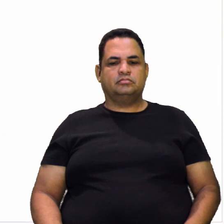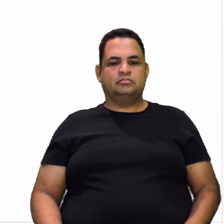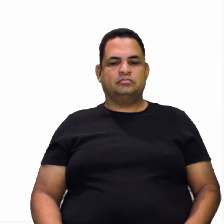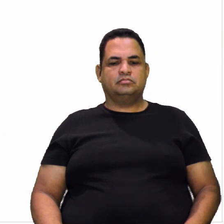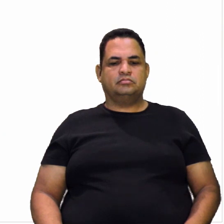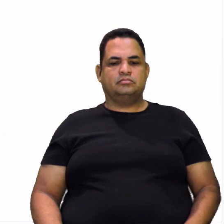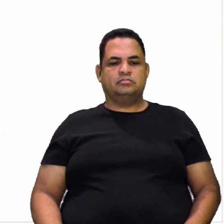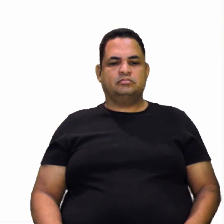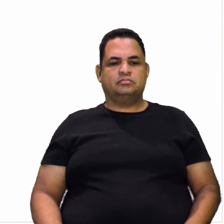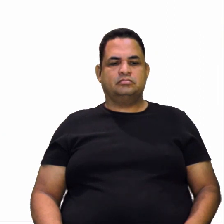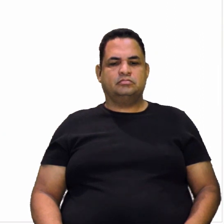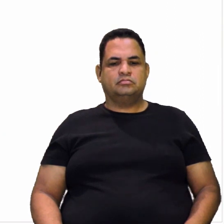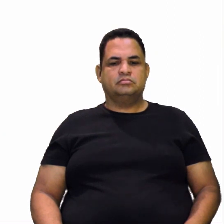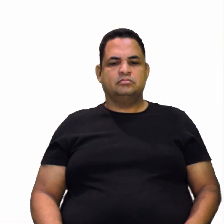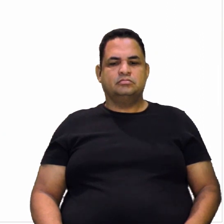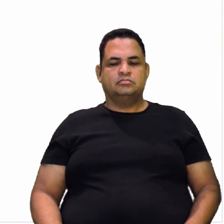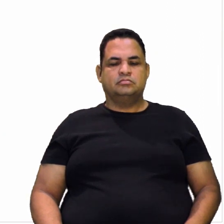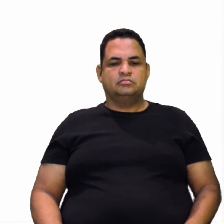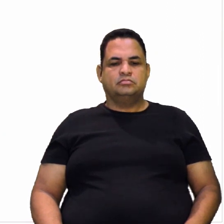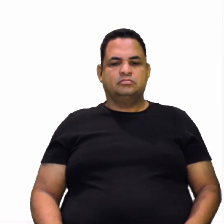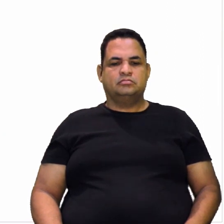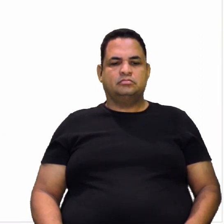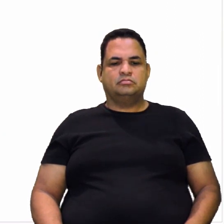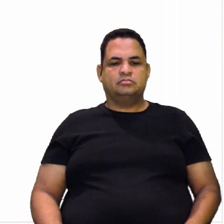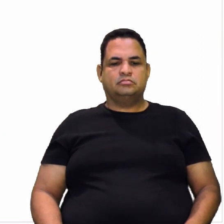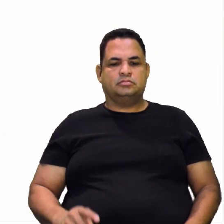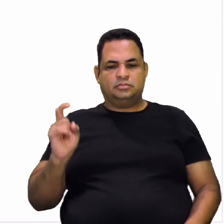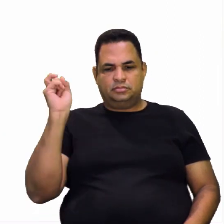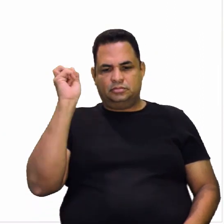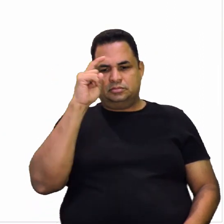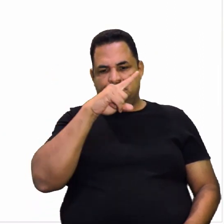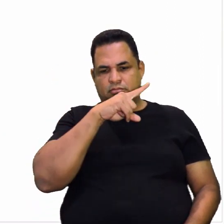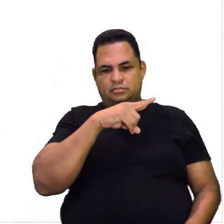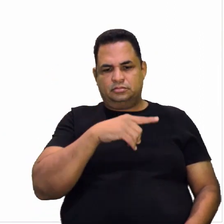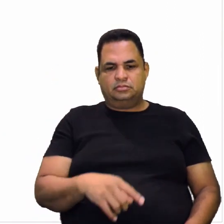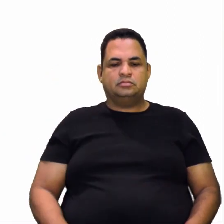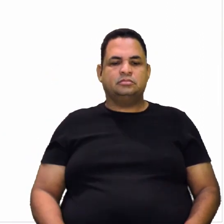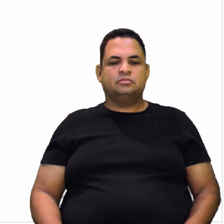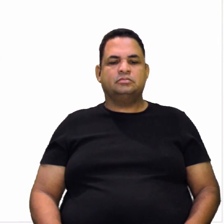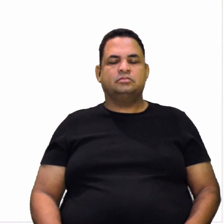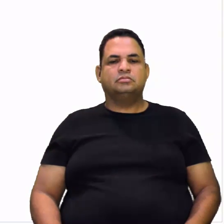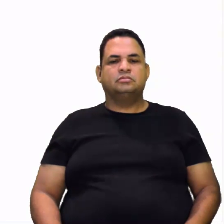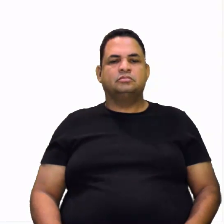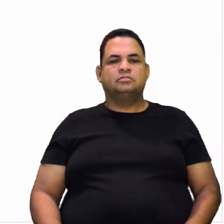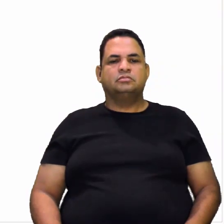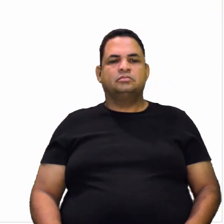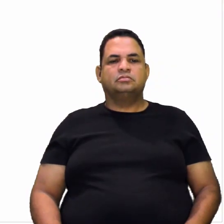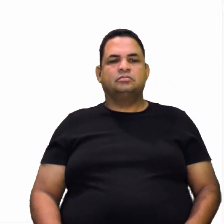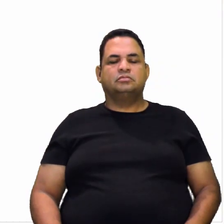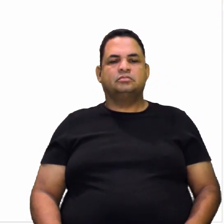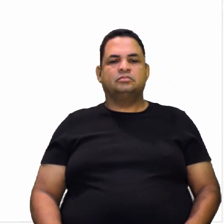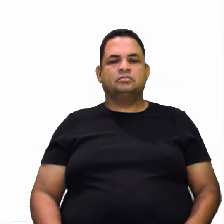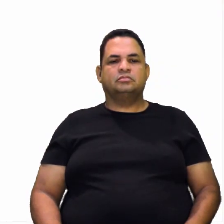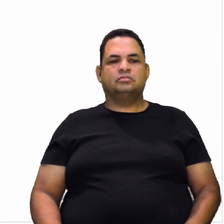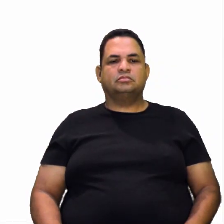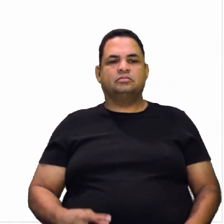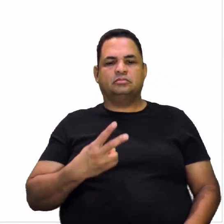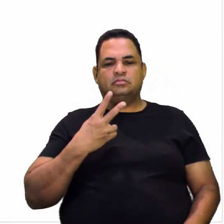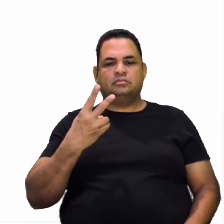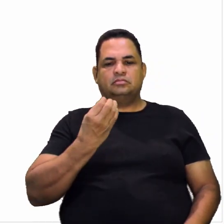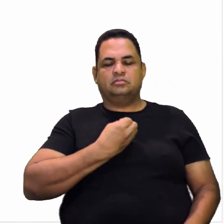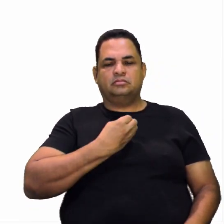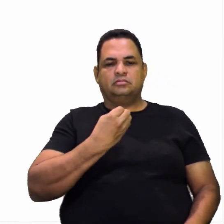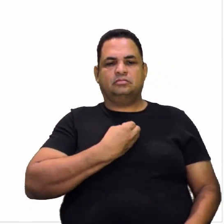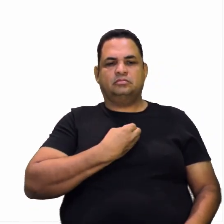já é mais difícil, né? Questão número 2, é isso? 2. Olha